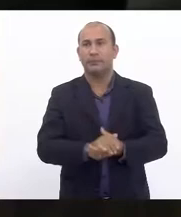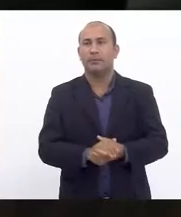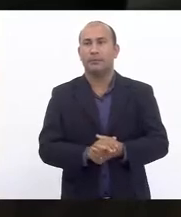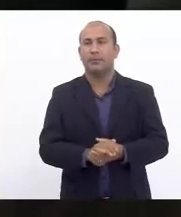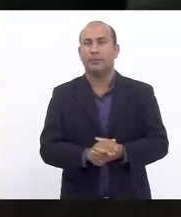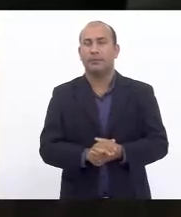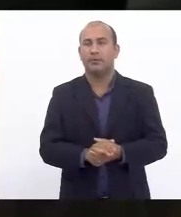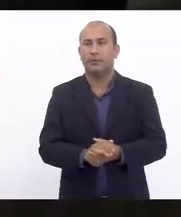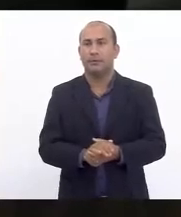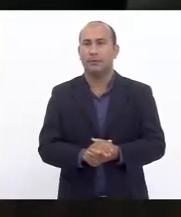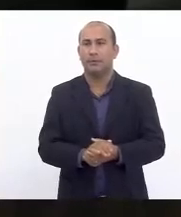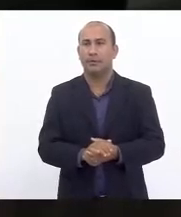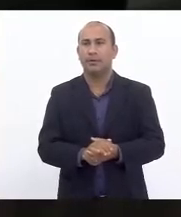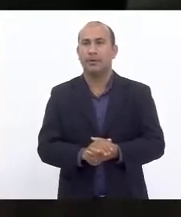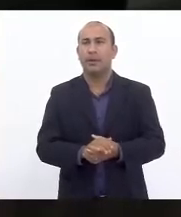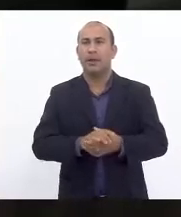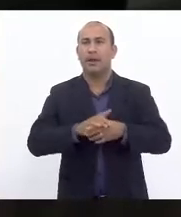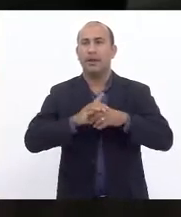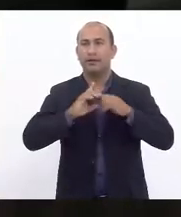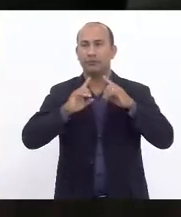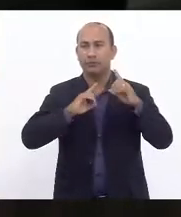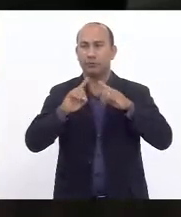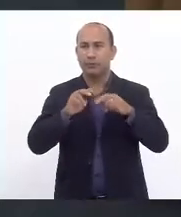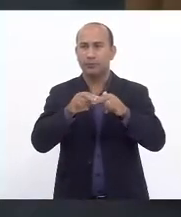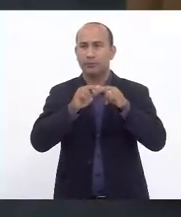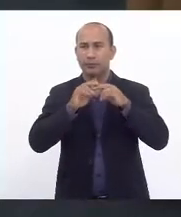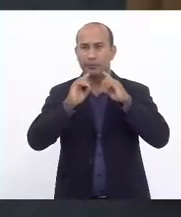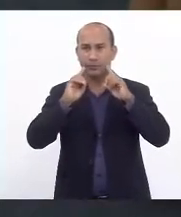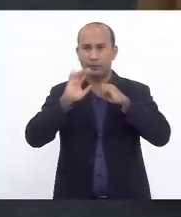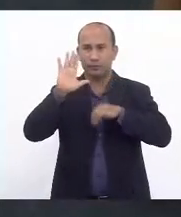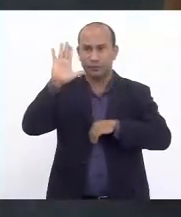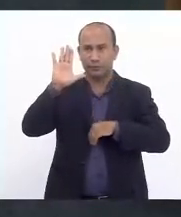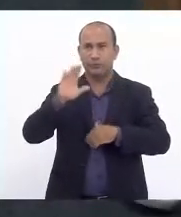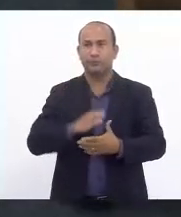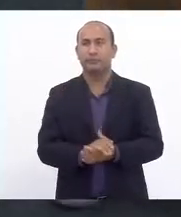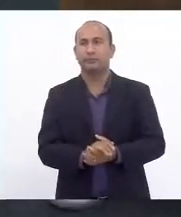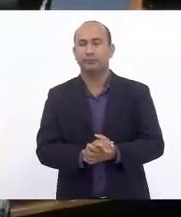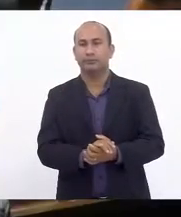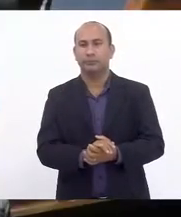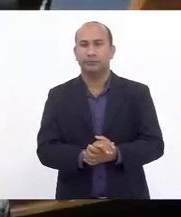pareceres emitidos em discussão. Para discutir. Por favor.